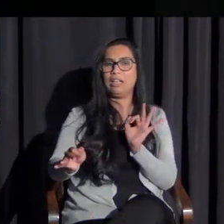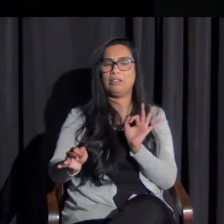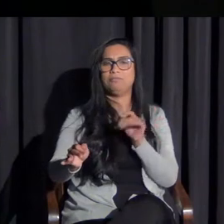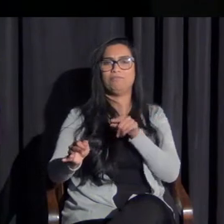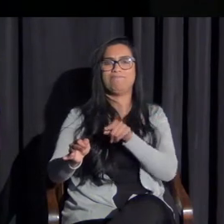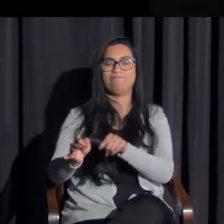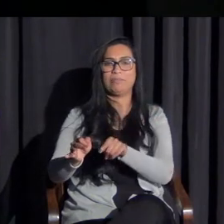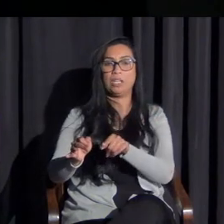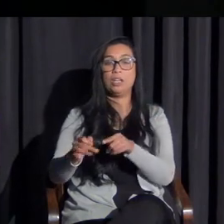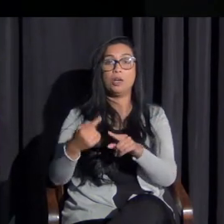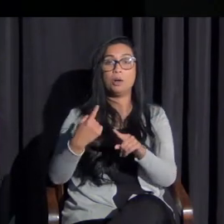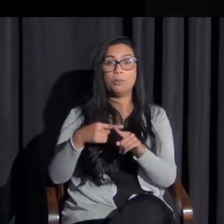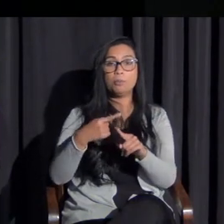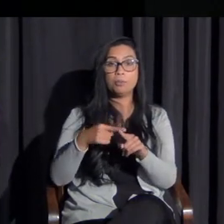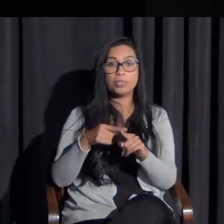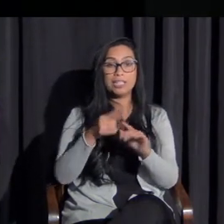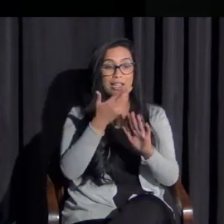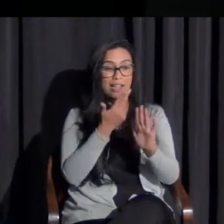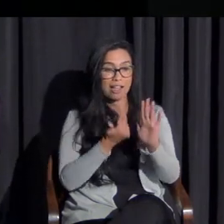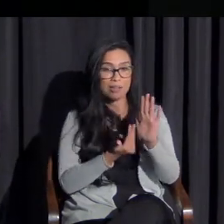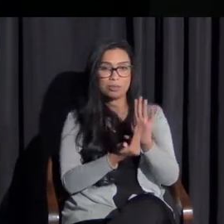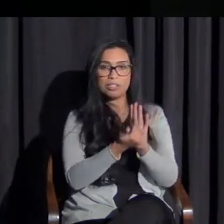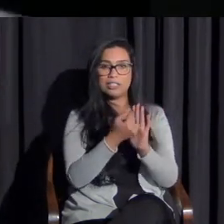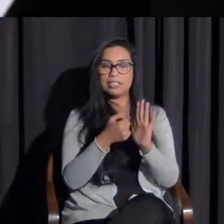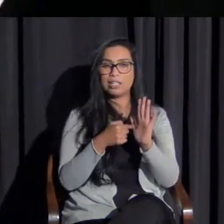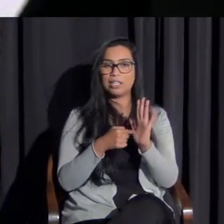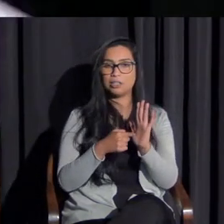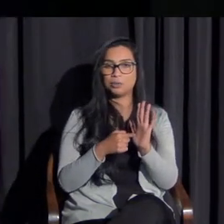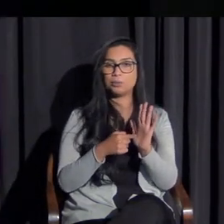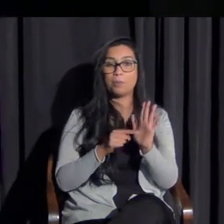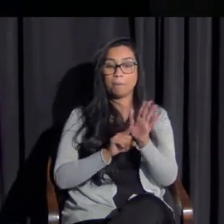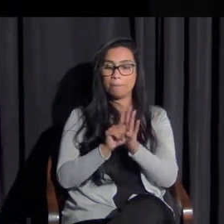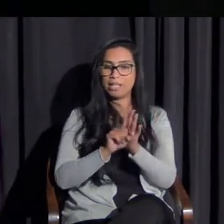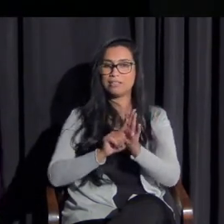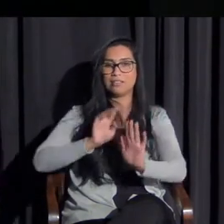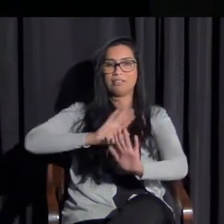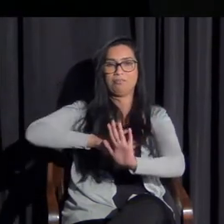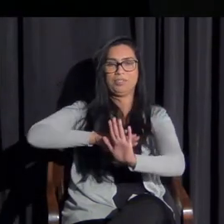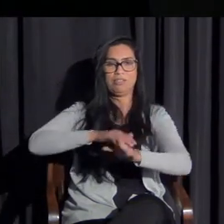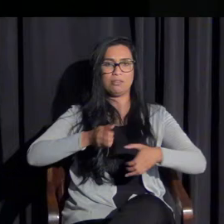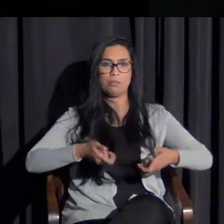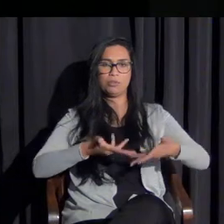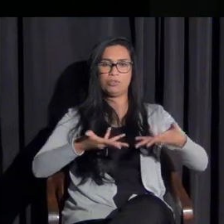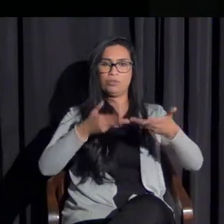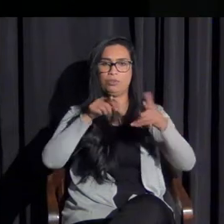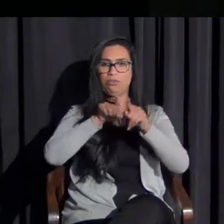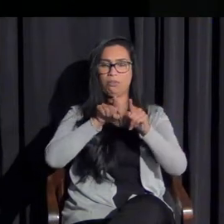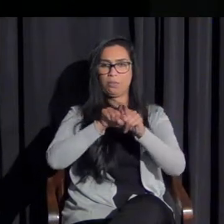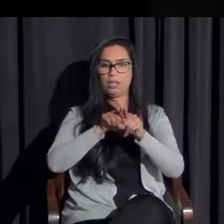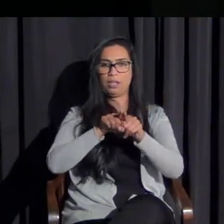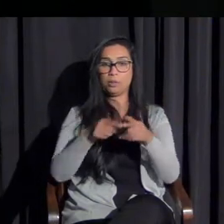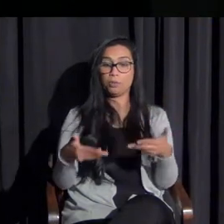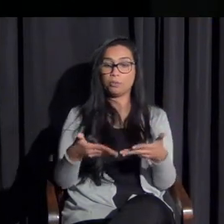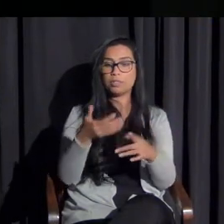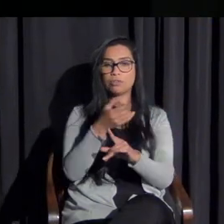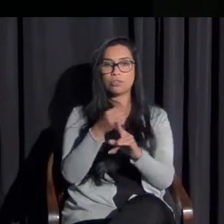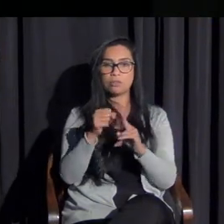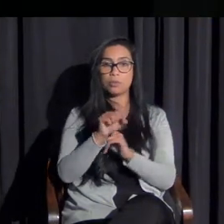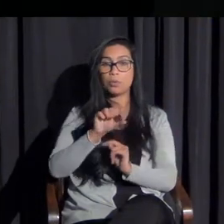fruto também dessas, dessas pesquisas, né, tiveram início num outro movimento social, na verdade, no